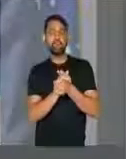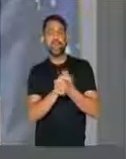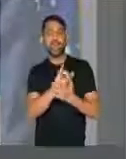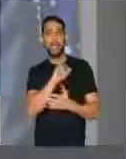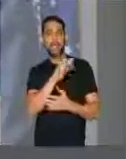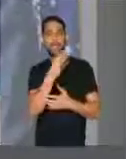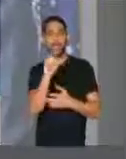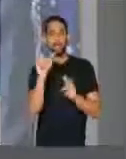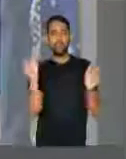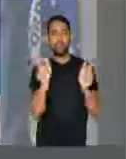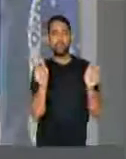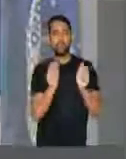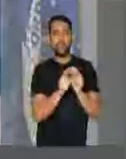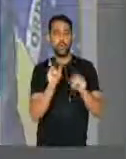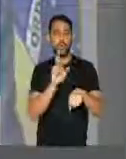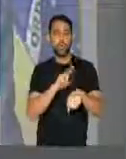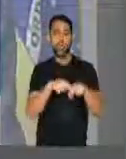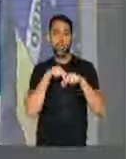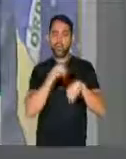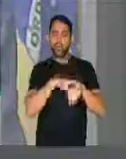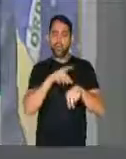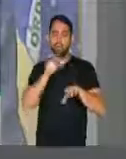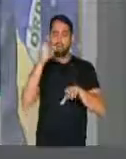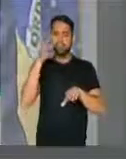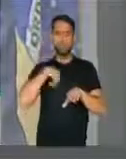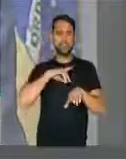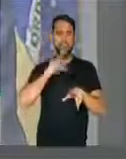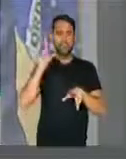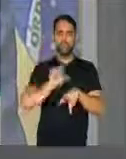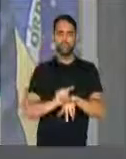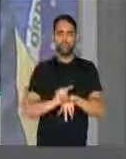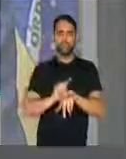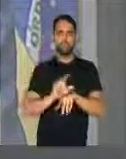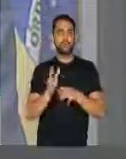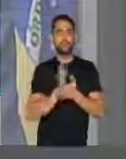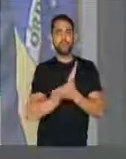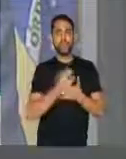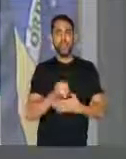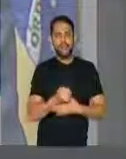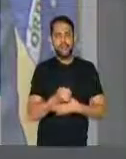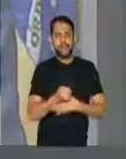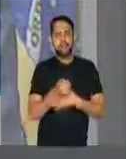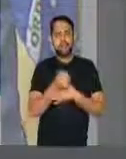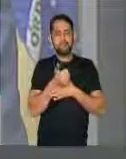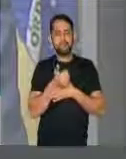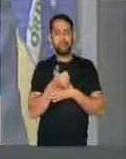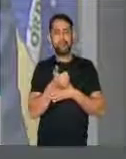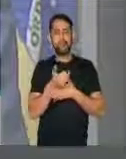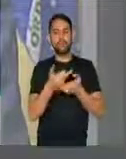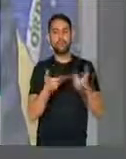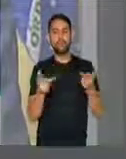A inflação caiu como há muito tempo não cai. Mas é muito pouco